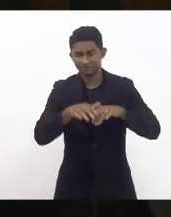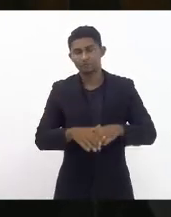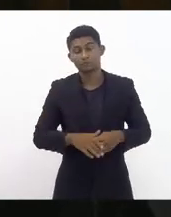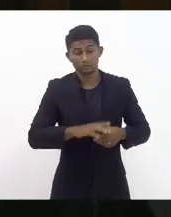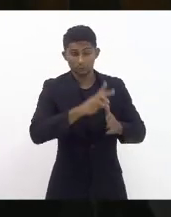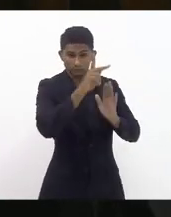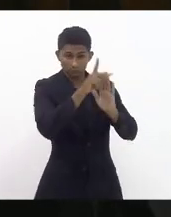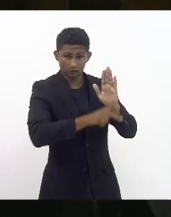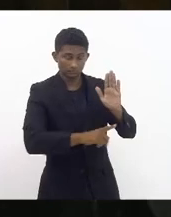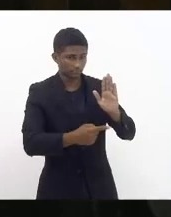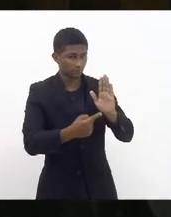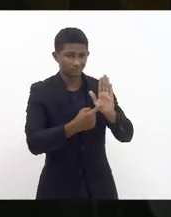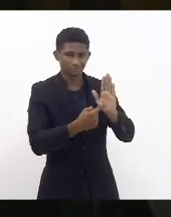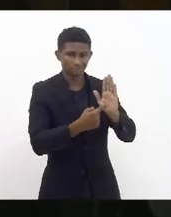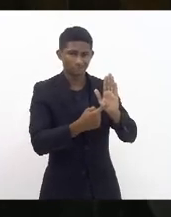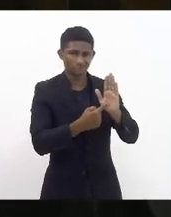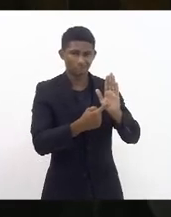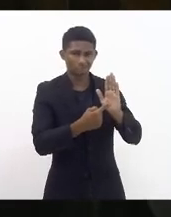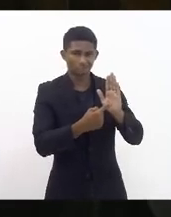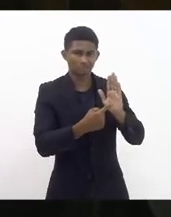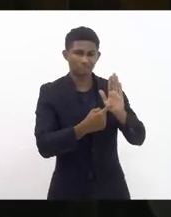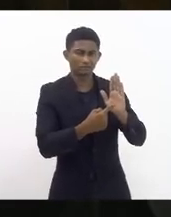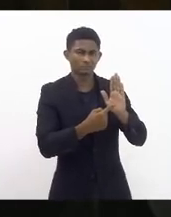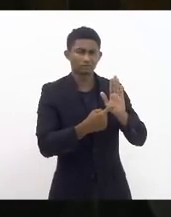projeto de lei